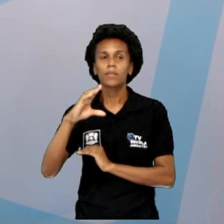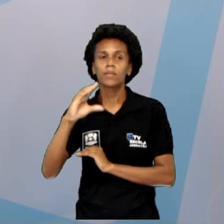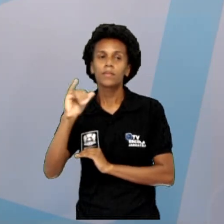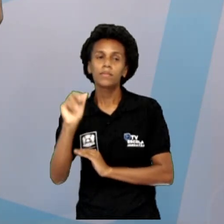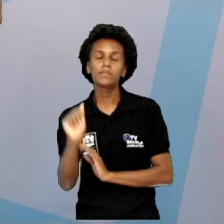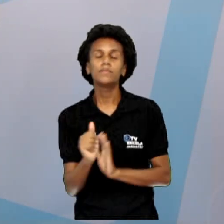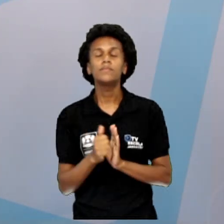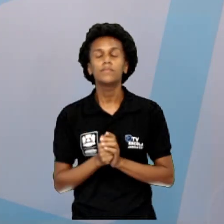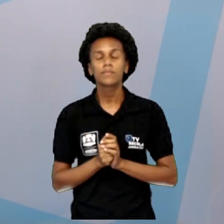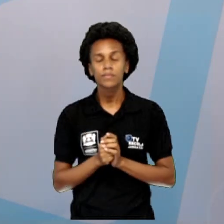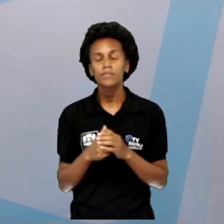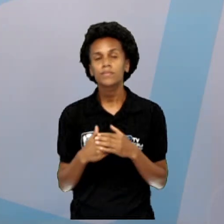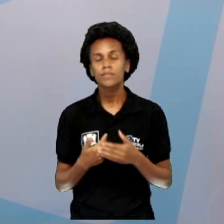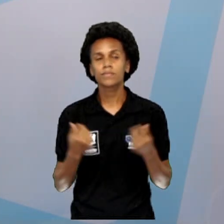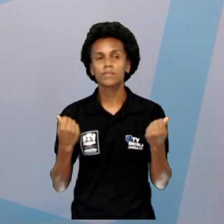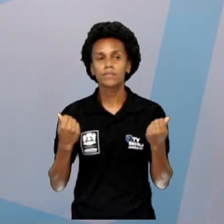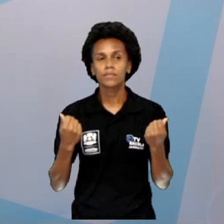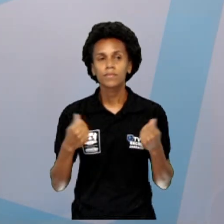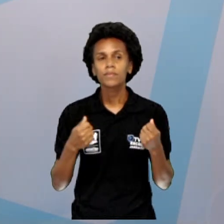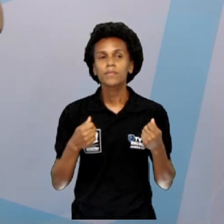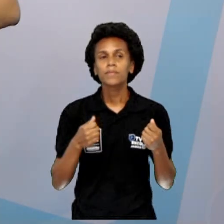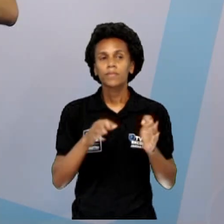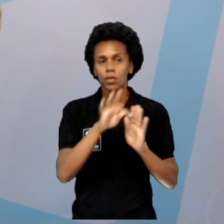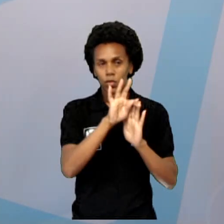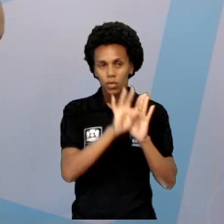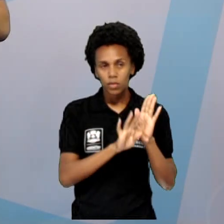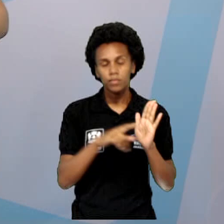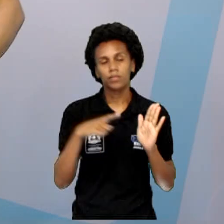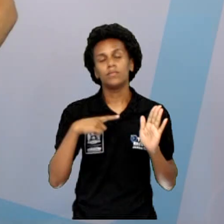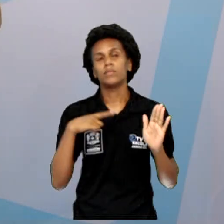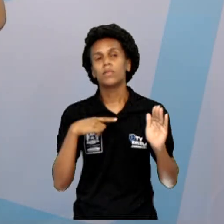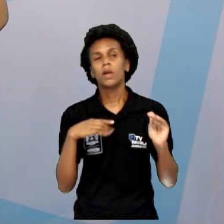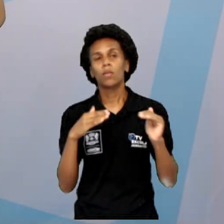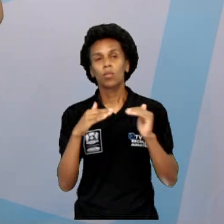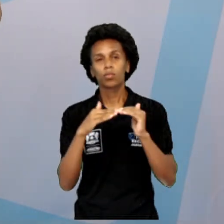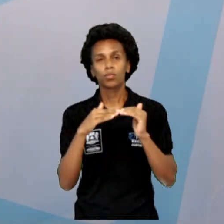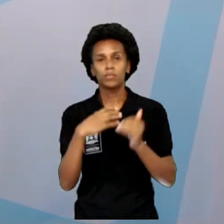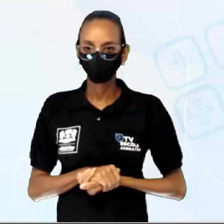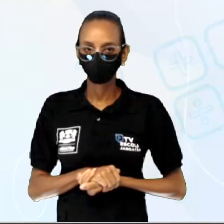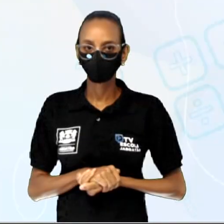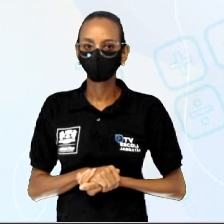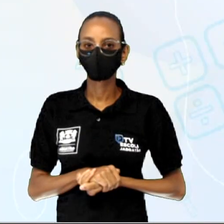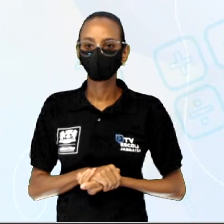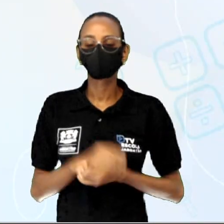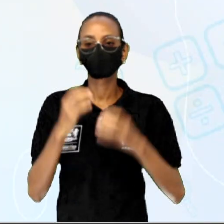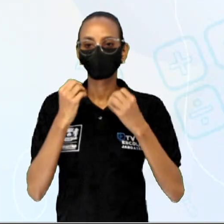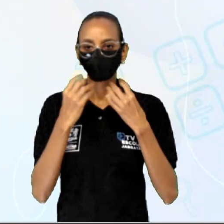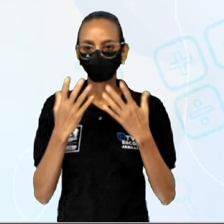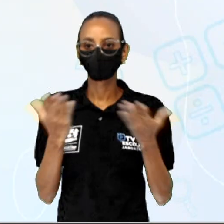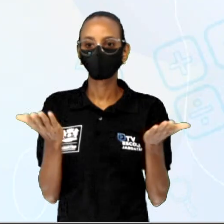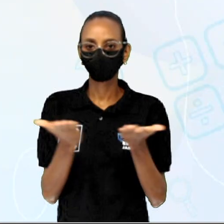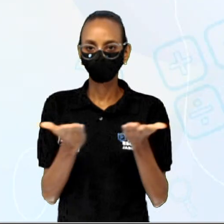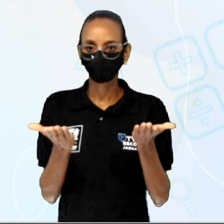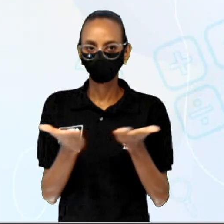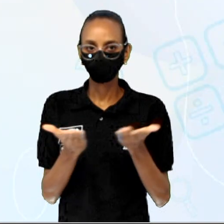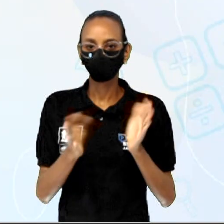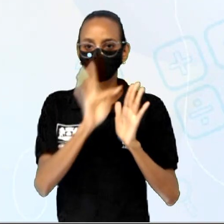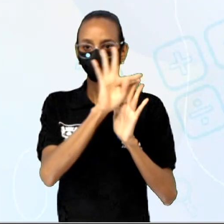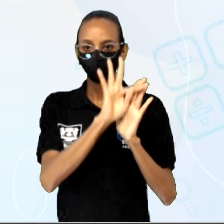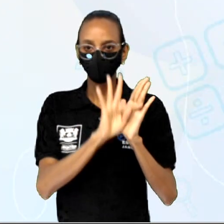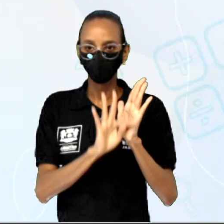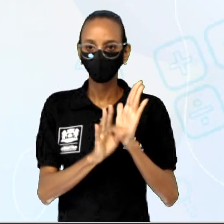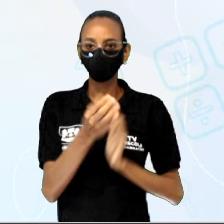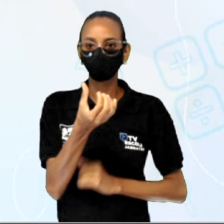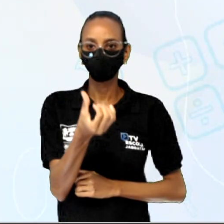acordo com o termo que estava operando ali, né? A ligação entre as orações. Bom, pessoal, a gente vai agora para o texto